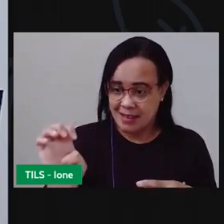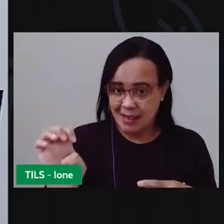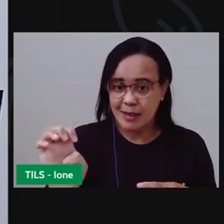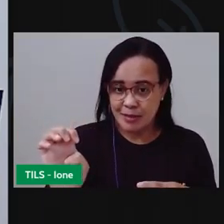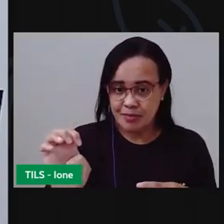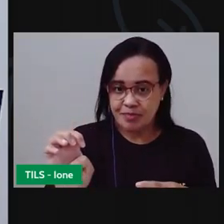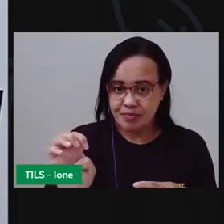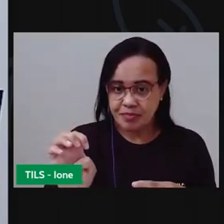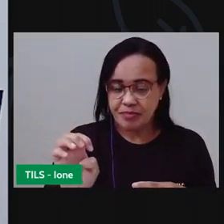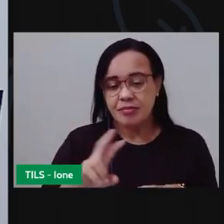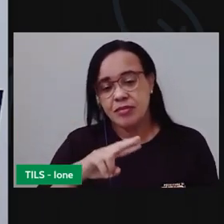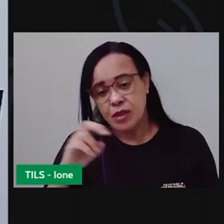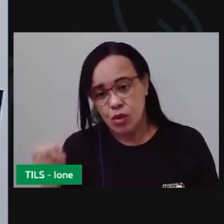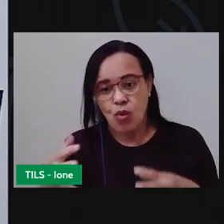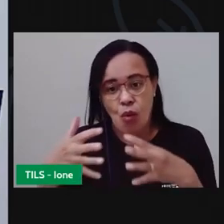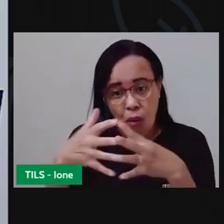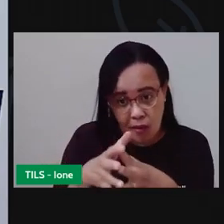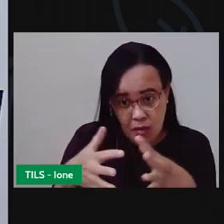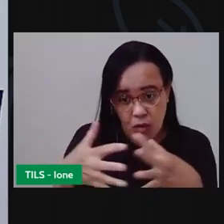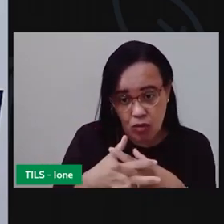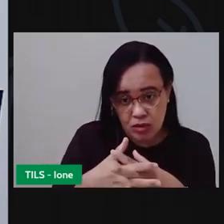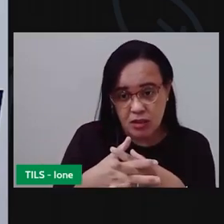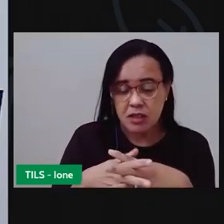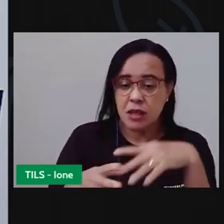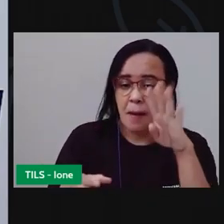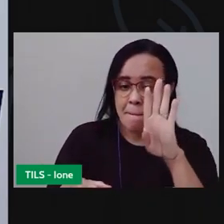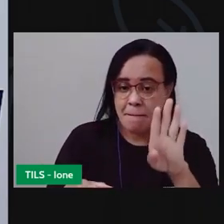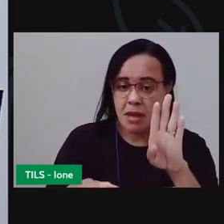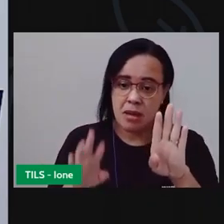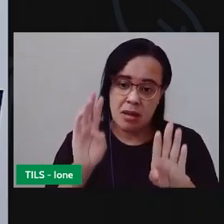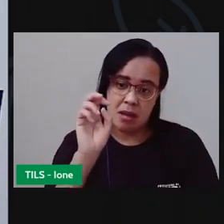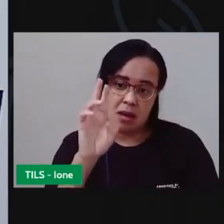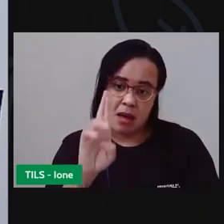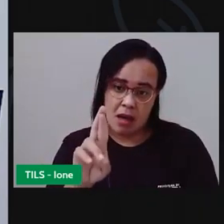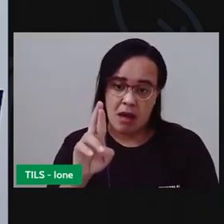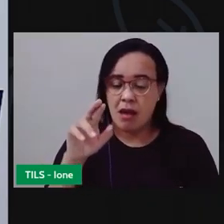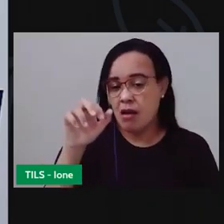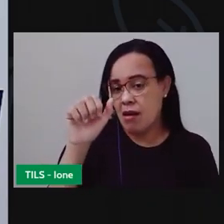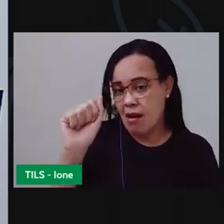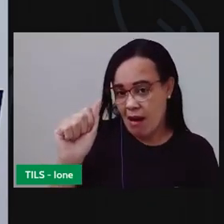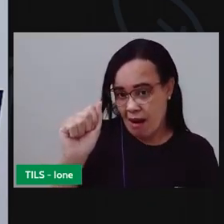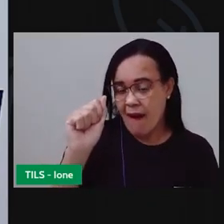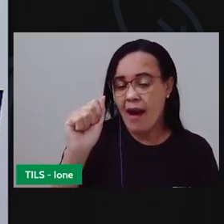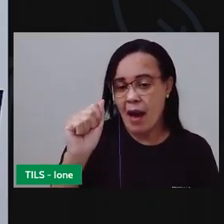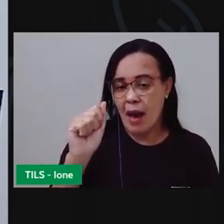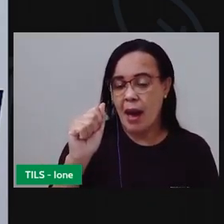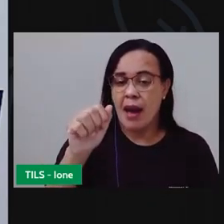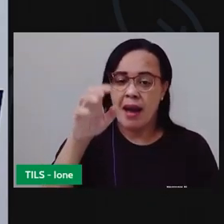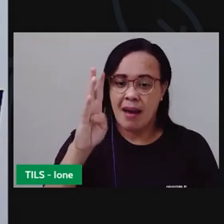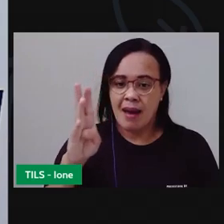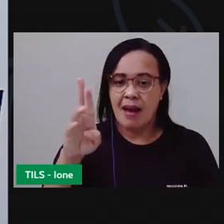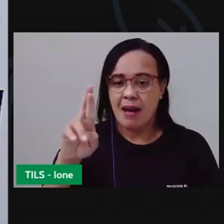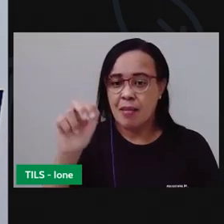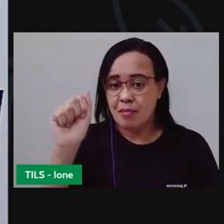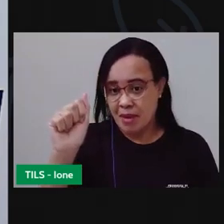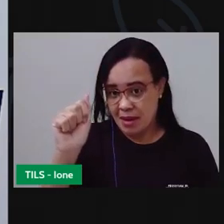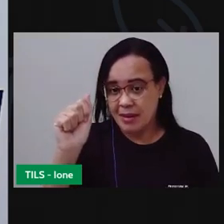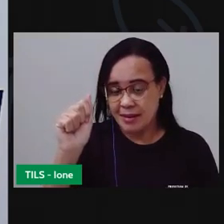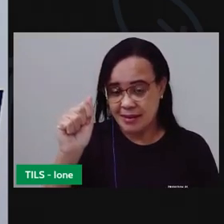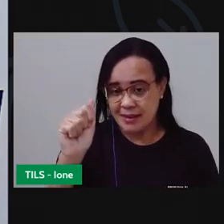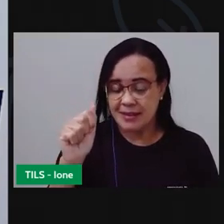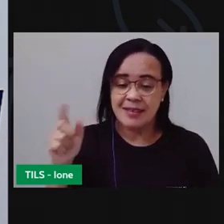está junto da consoante B, B, R, A, vai ser brá, ó. Também